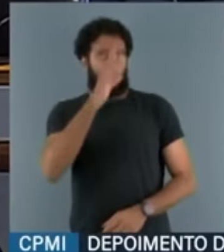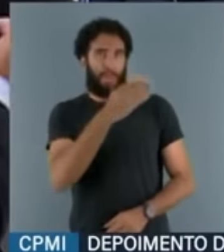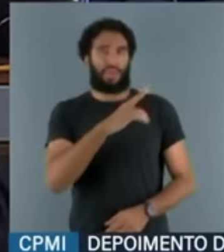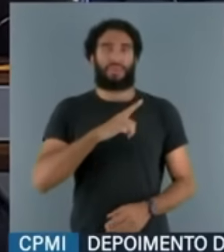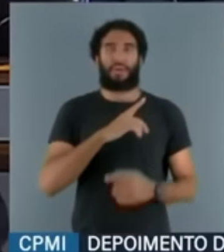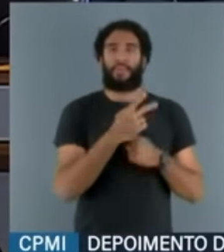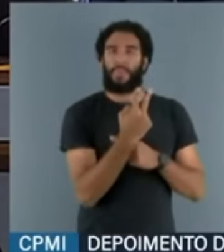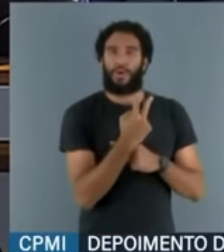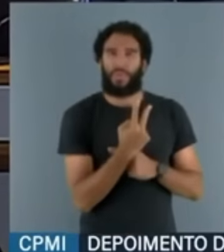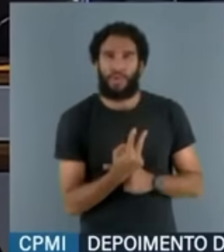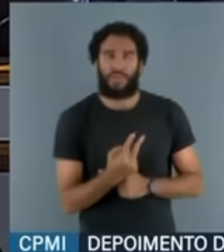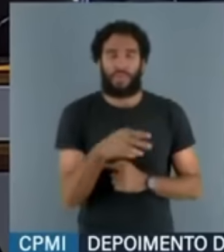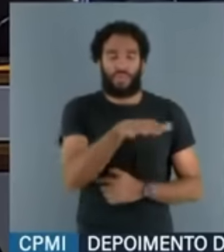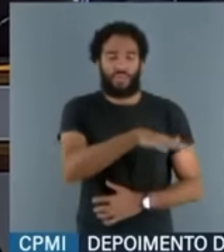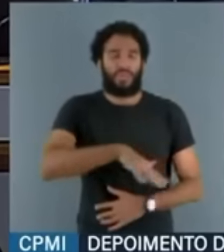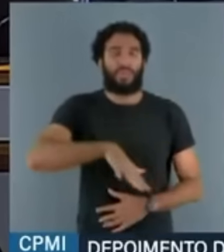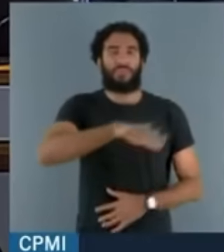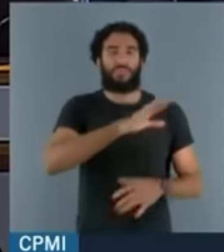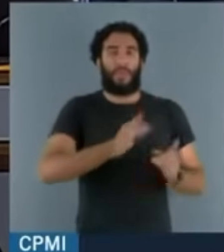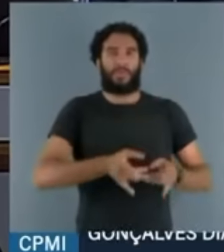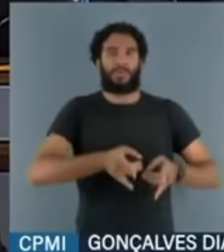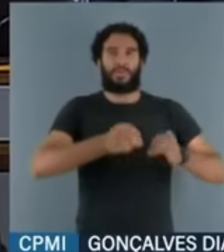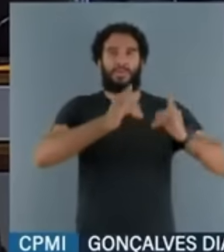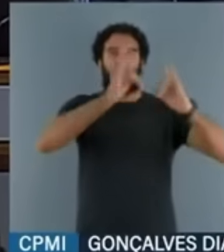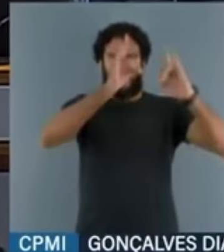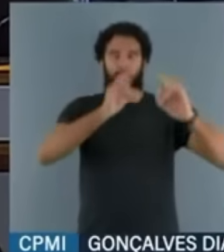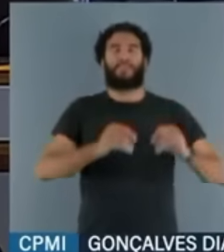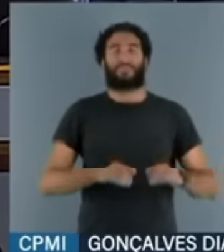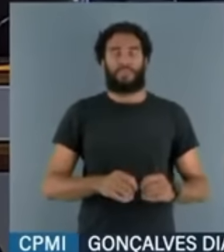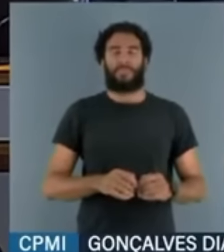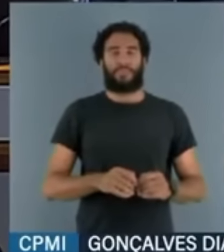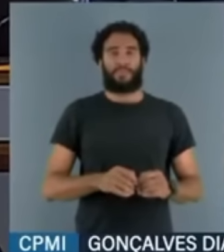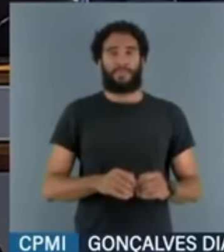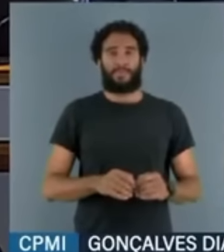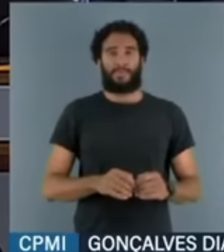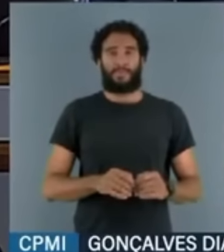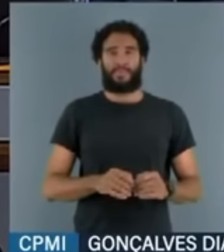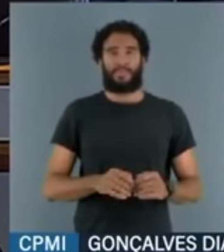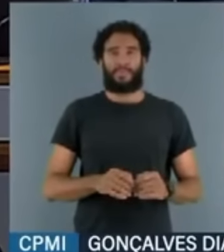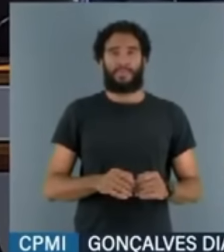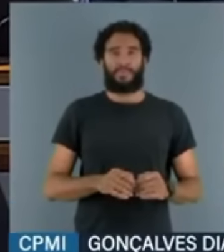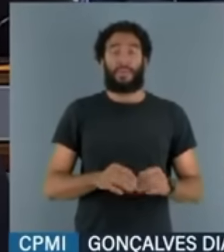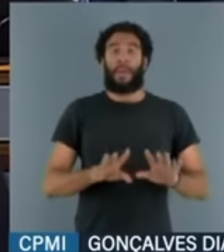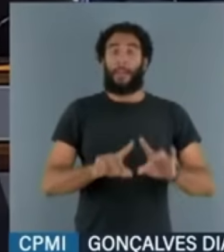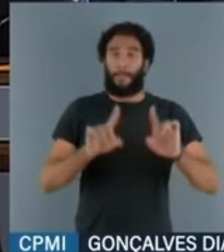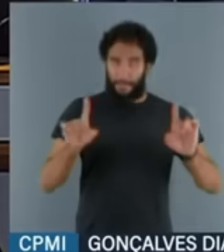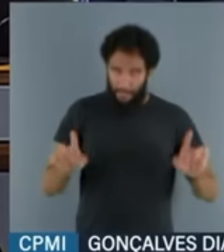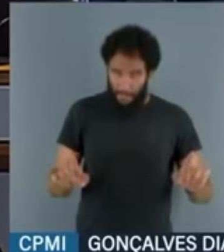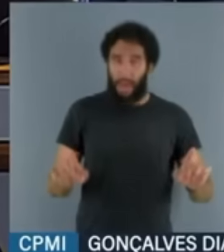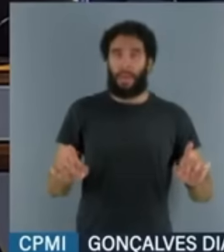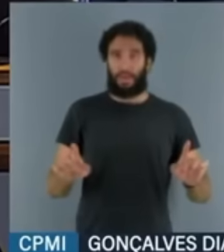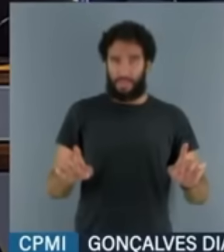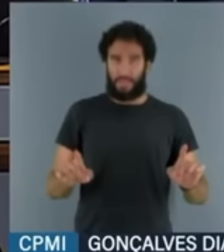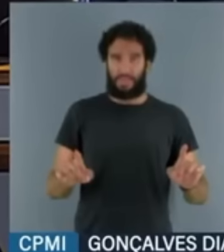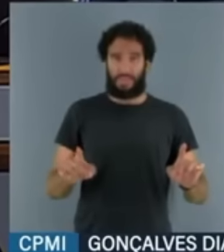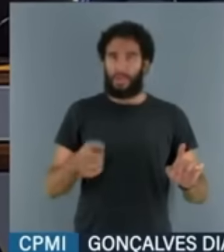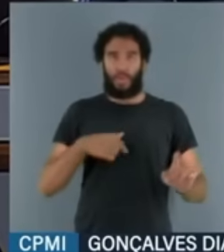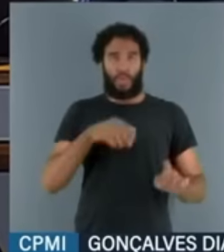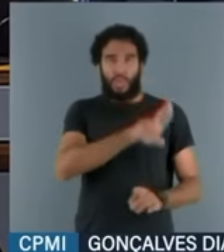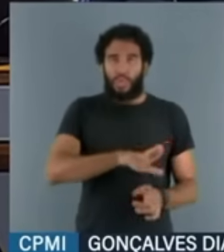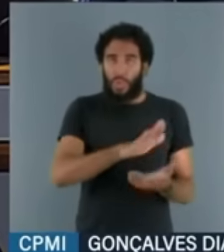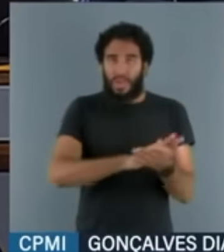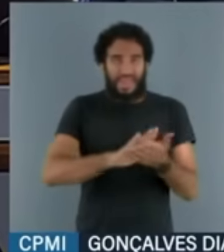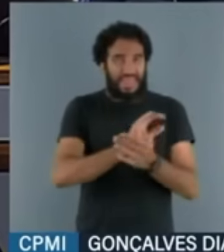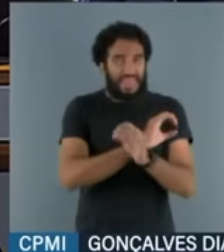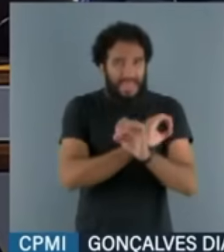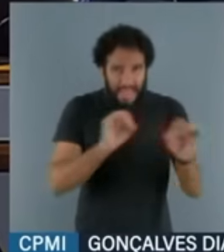dos edifícios sedes do Poder Legislativo Federal, mas propositalmente não os empregou. Em